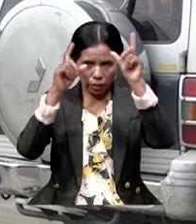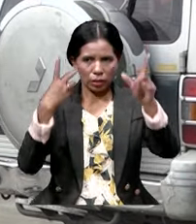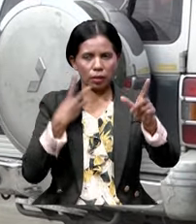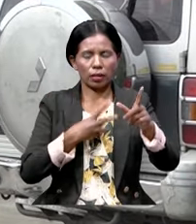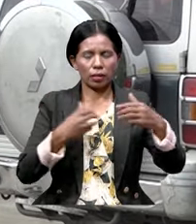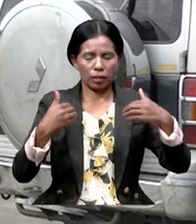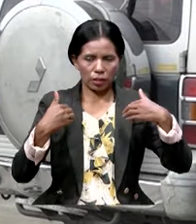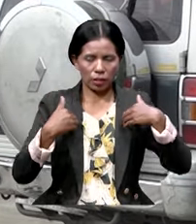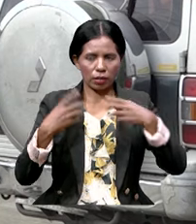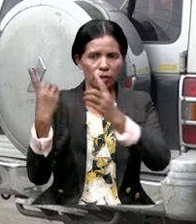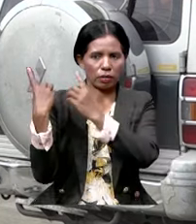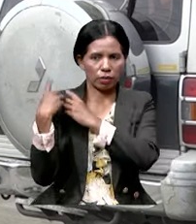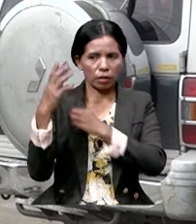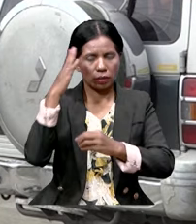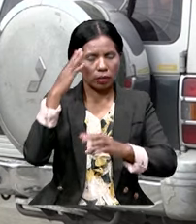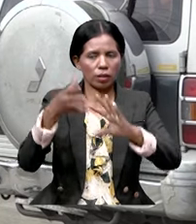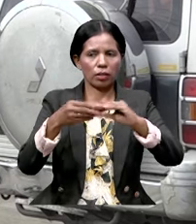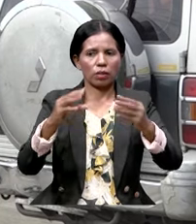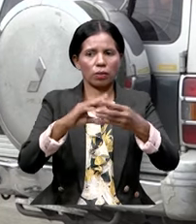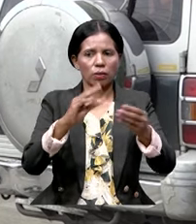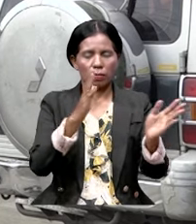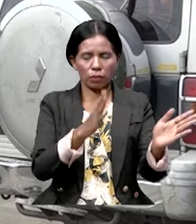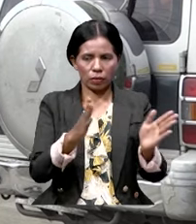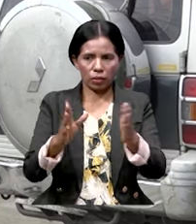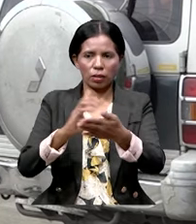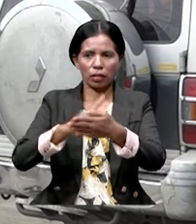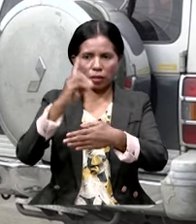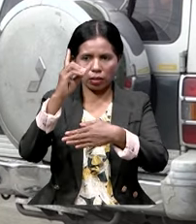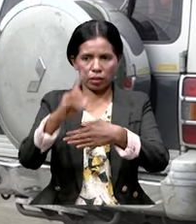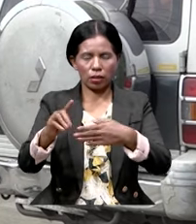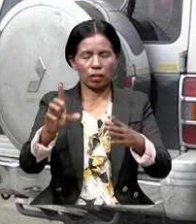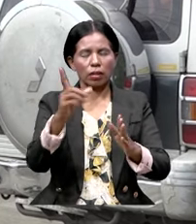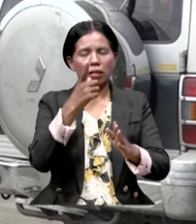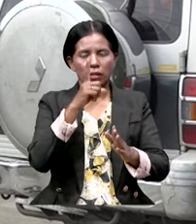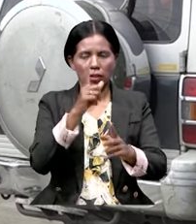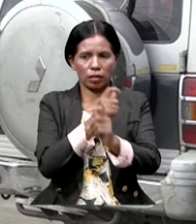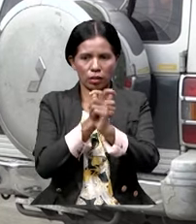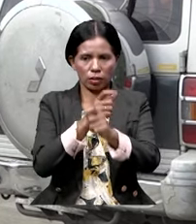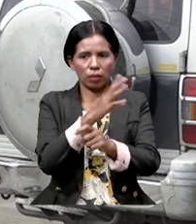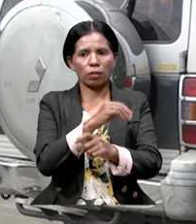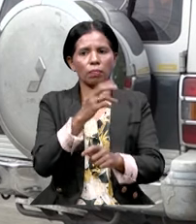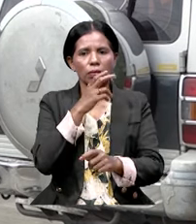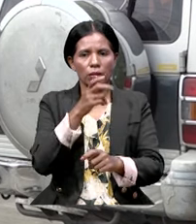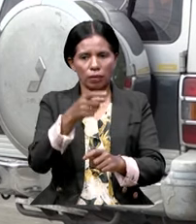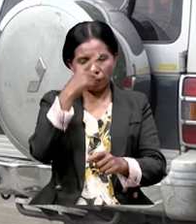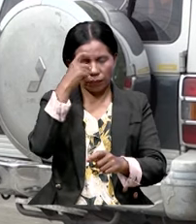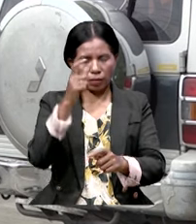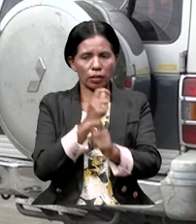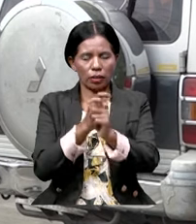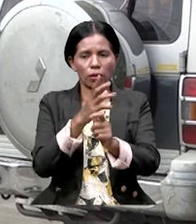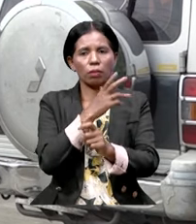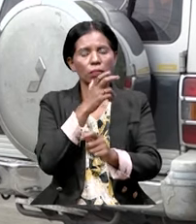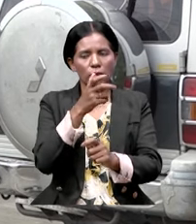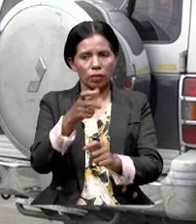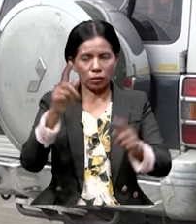Dever moral, ato hatene história kona ba proseso de desenvolvimento lian oficial tetum no português. Tamba tetum no português,